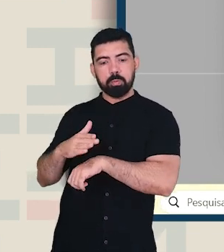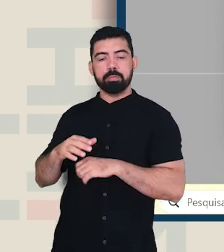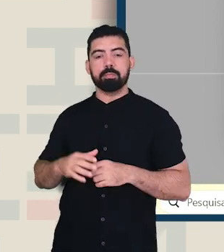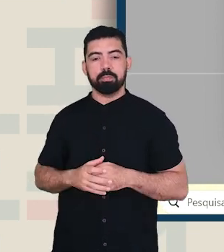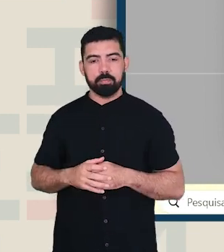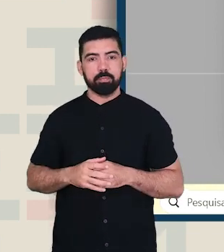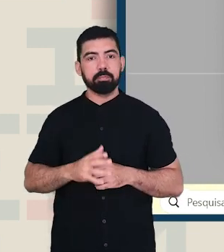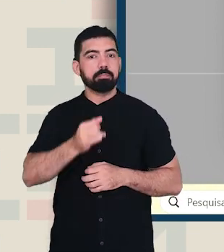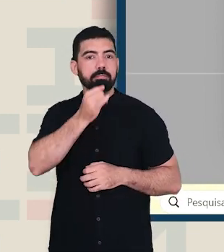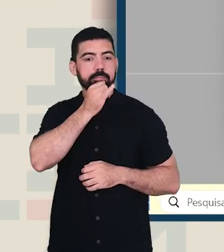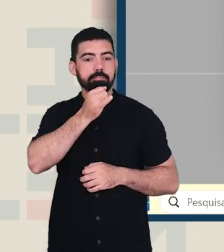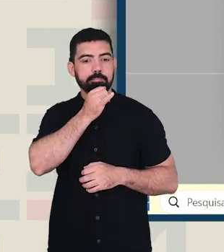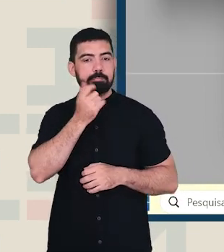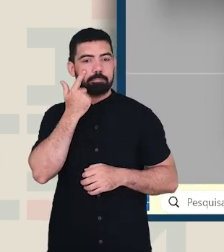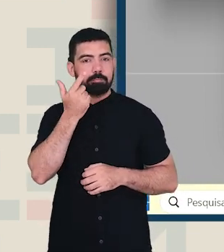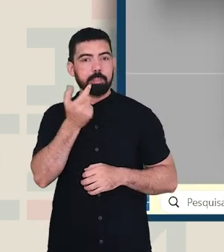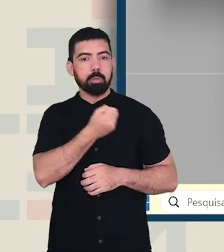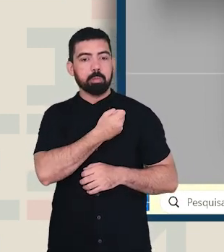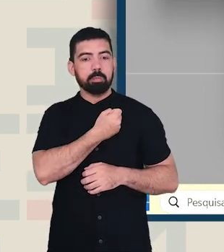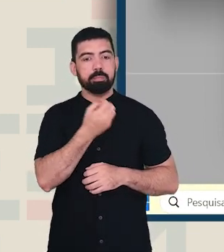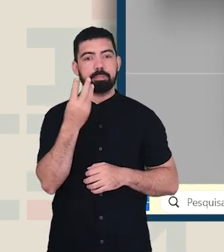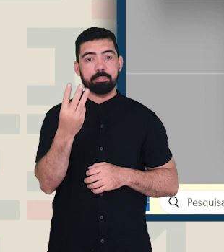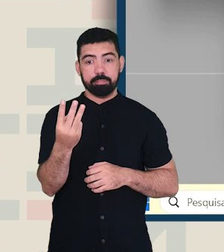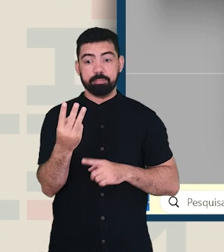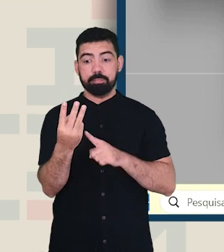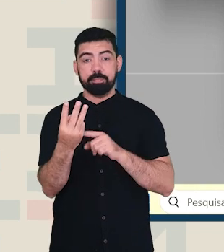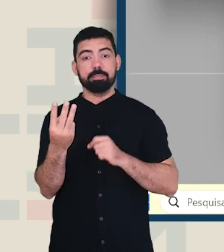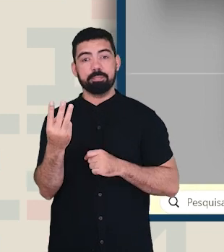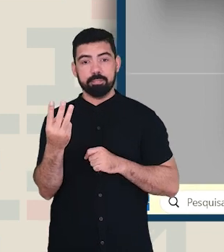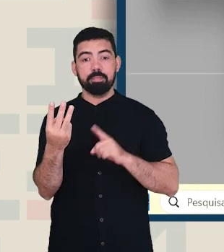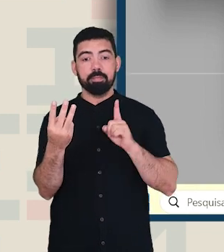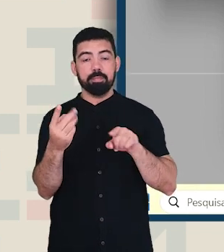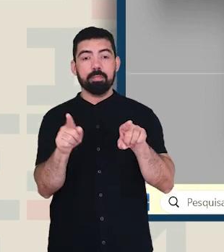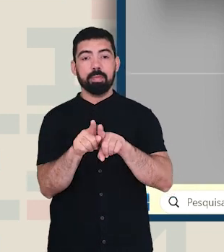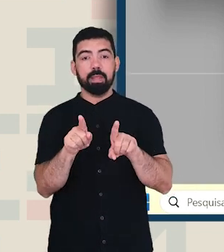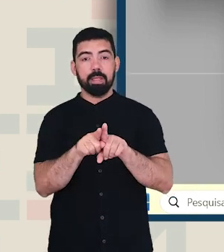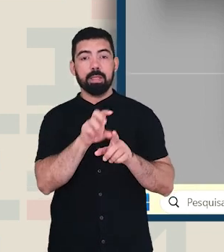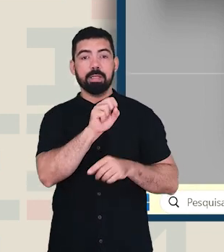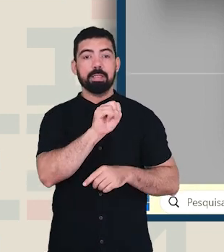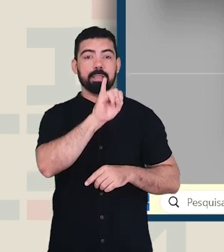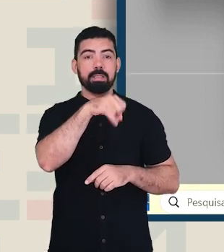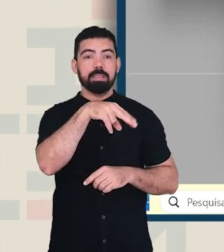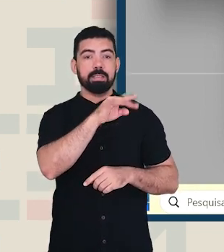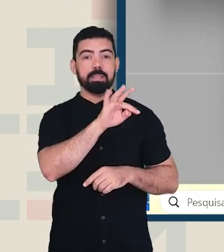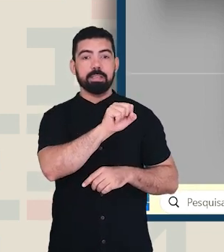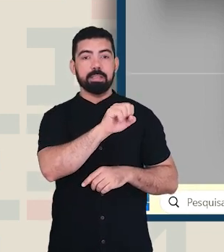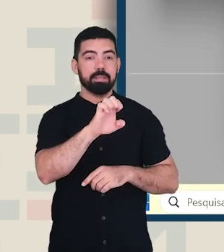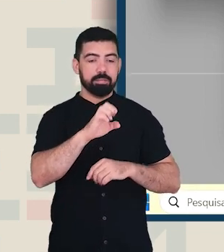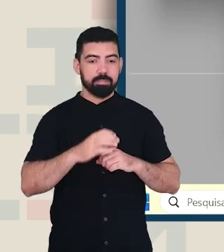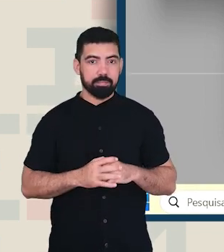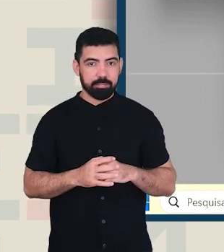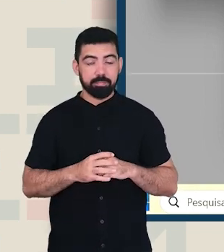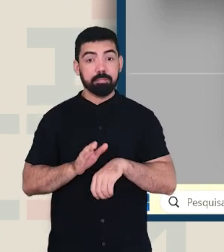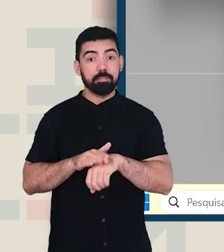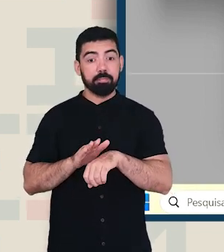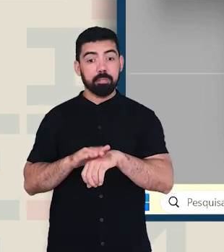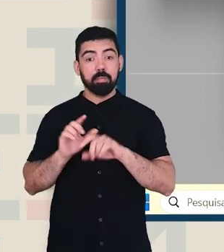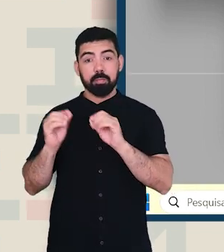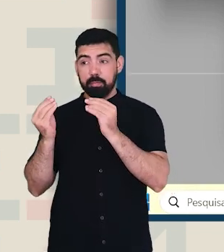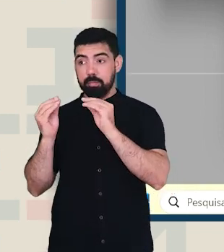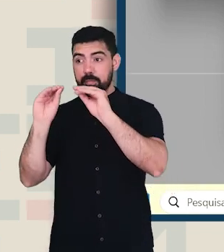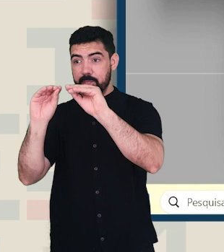Por exemplo, esse número 3, que também é uma síntese aditiva. Eu vou ingressar um